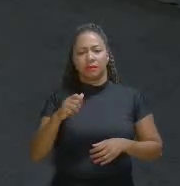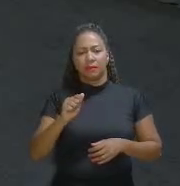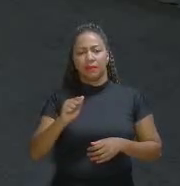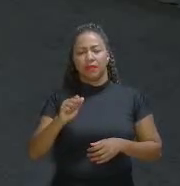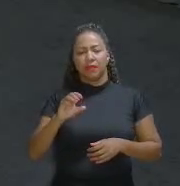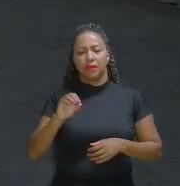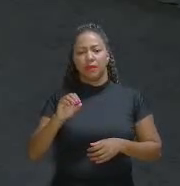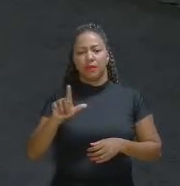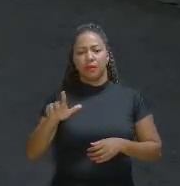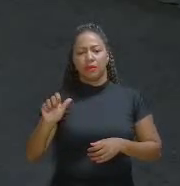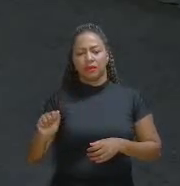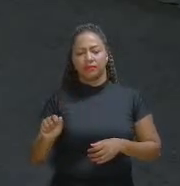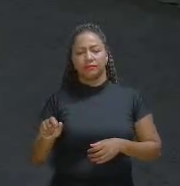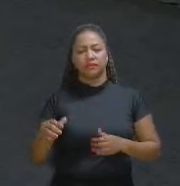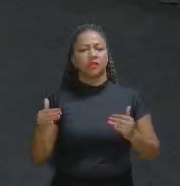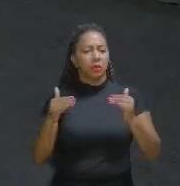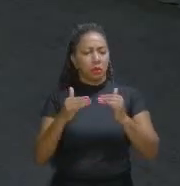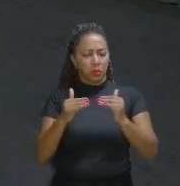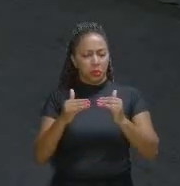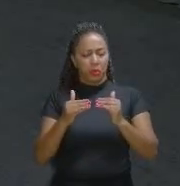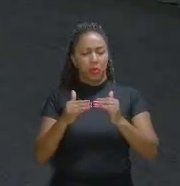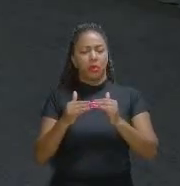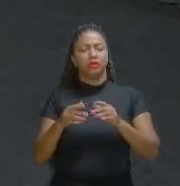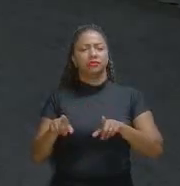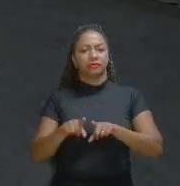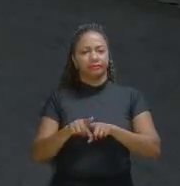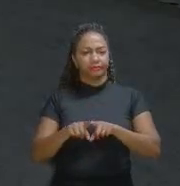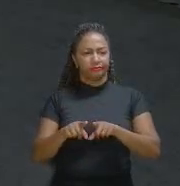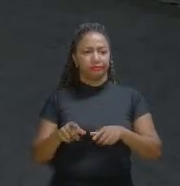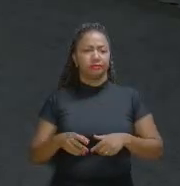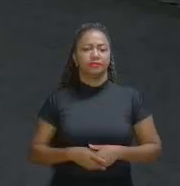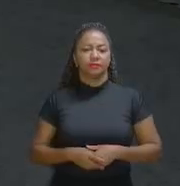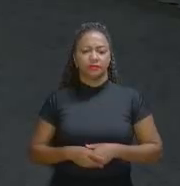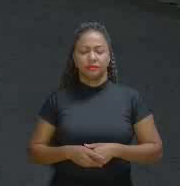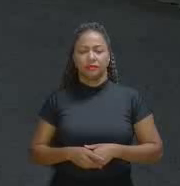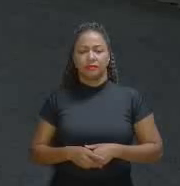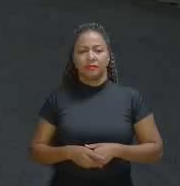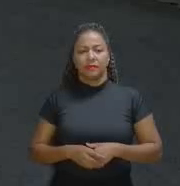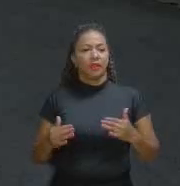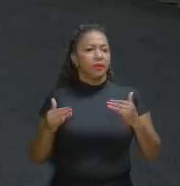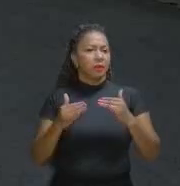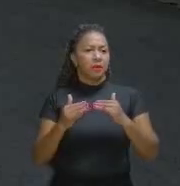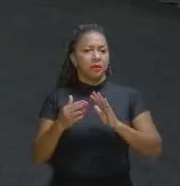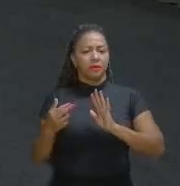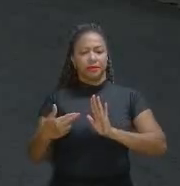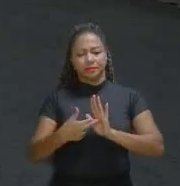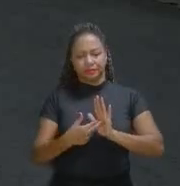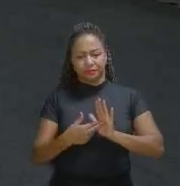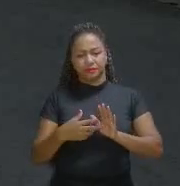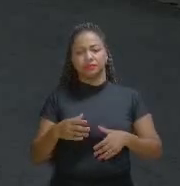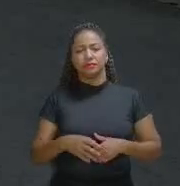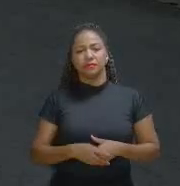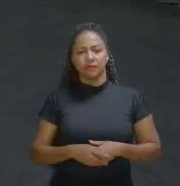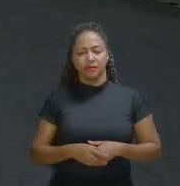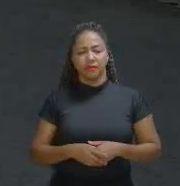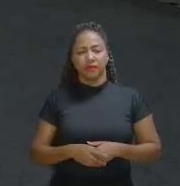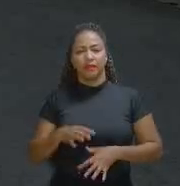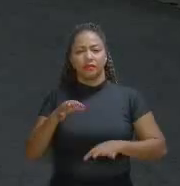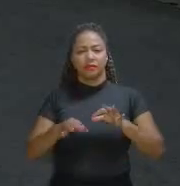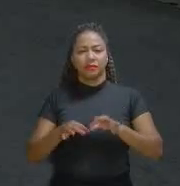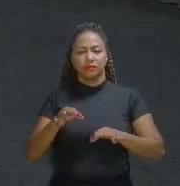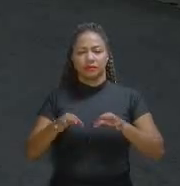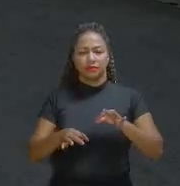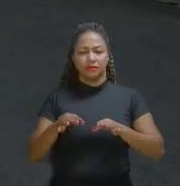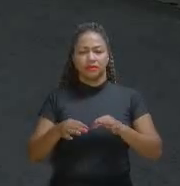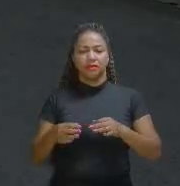Santos? Também acompanho. Juiz Galiano Sei? Acompanho o relator, senhor presidente. Juiz Agostino Silvério?